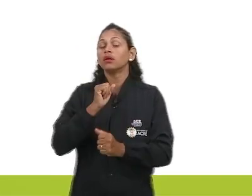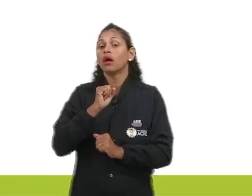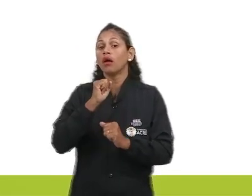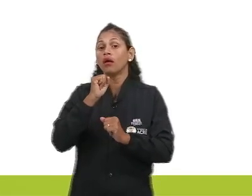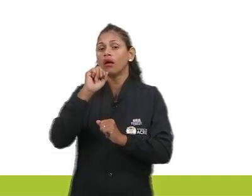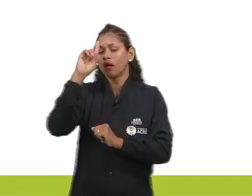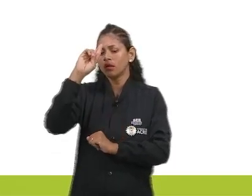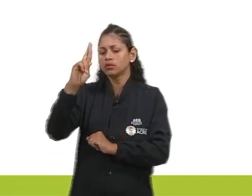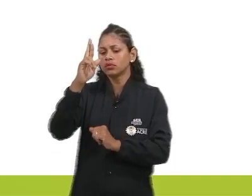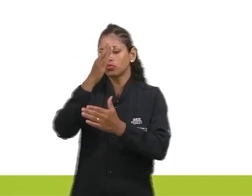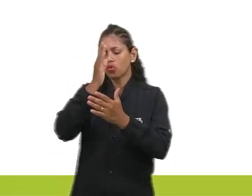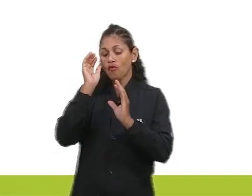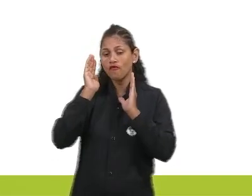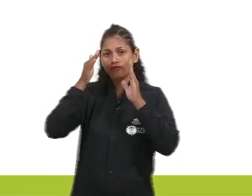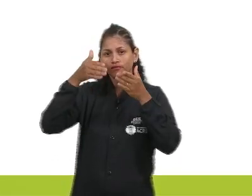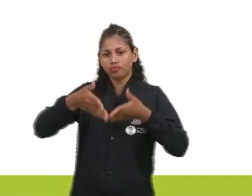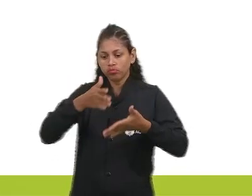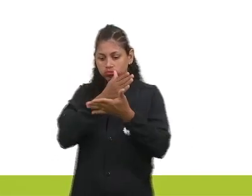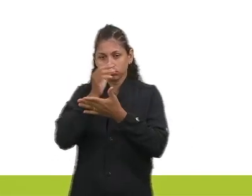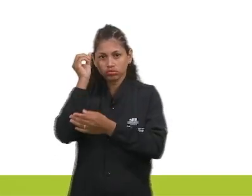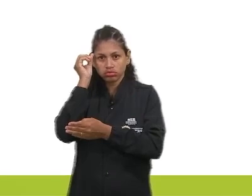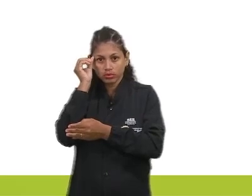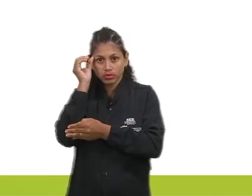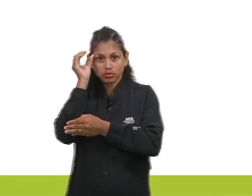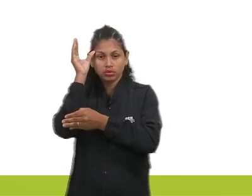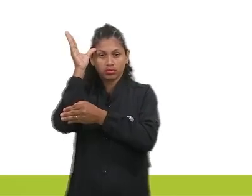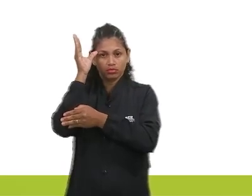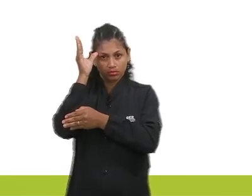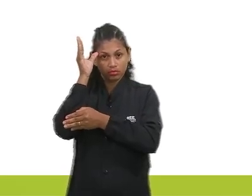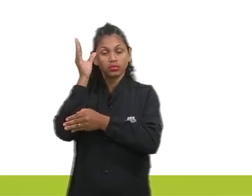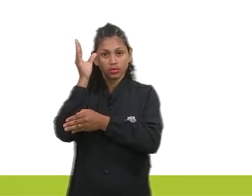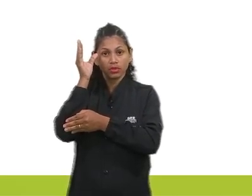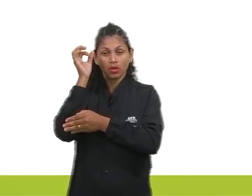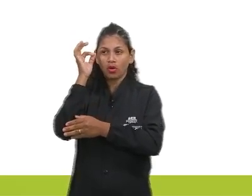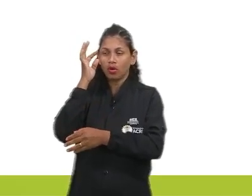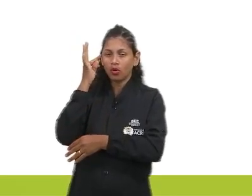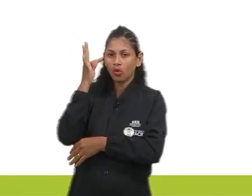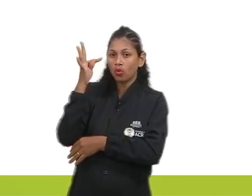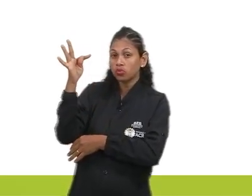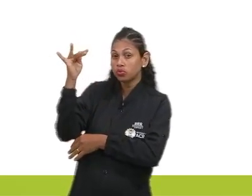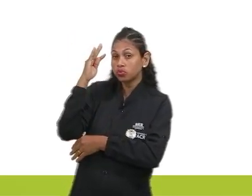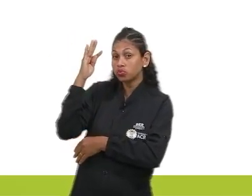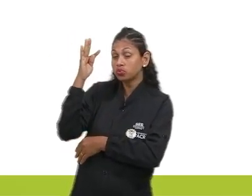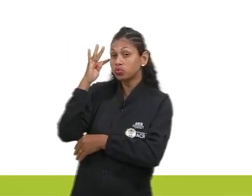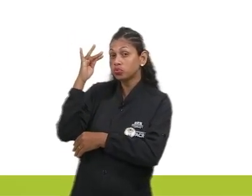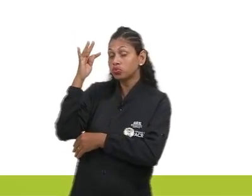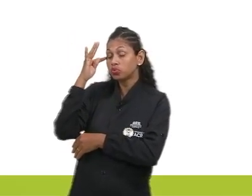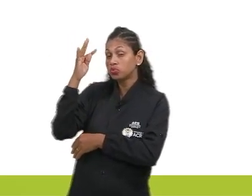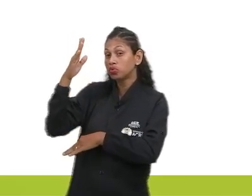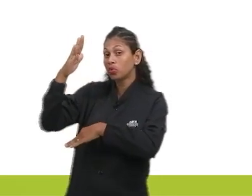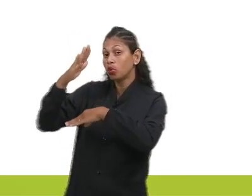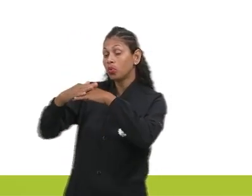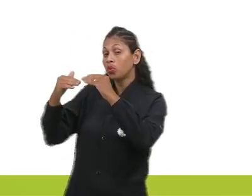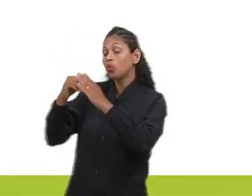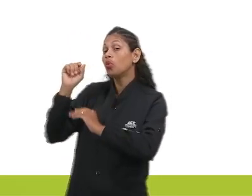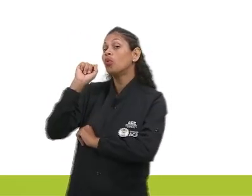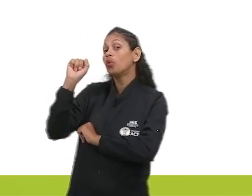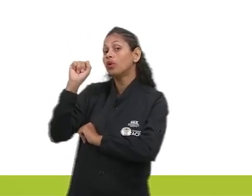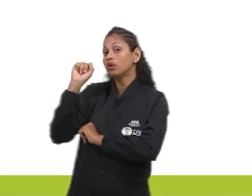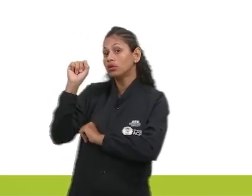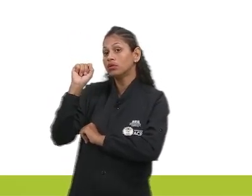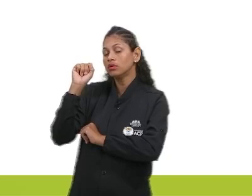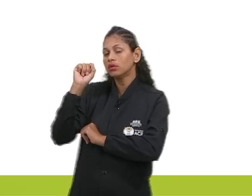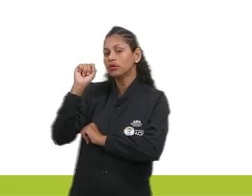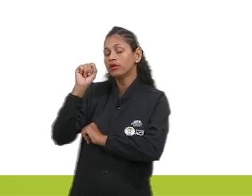conhecimento. Os filósofos que representam essa corrente de pensamento, de argumento, então,